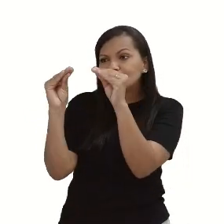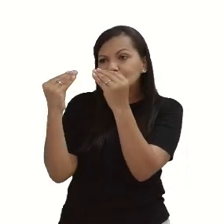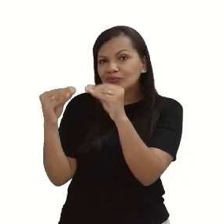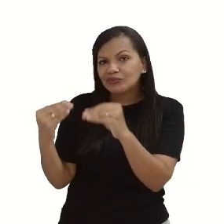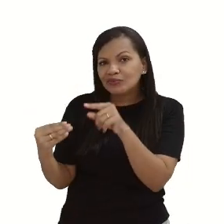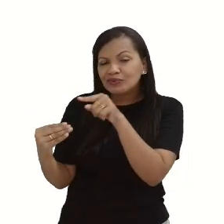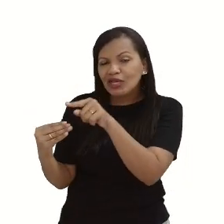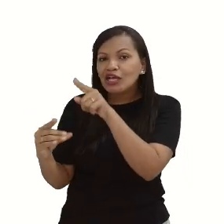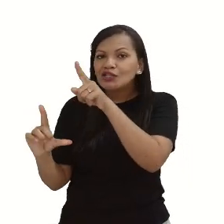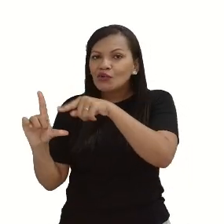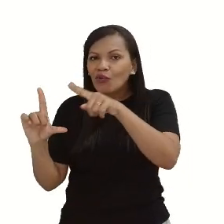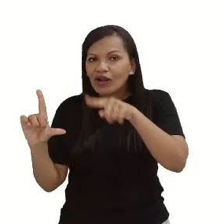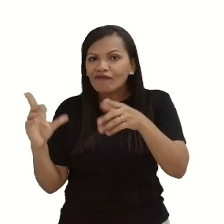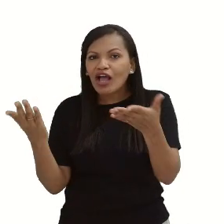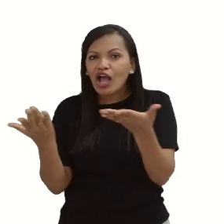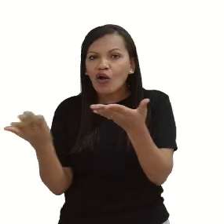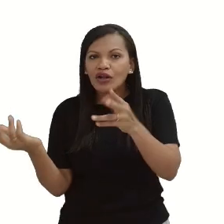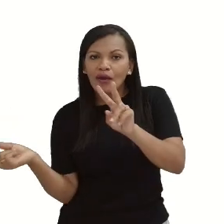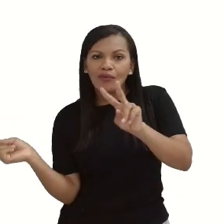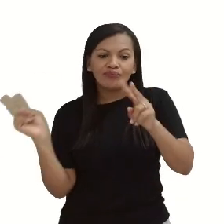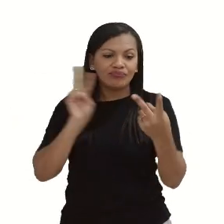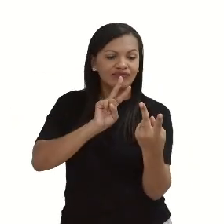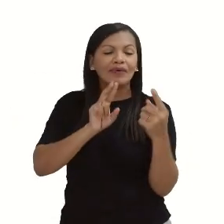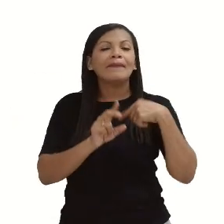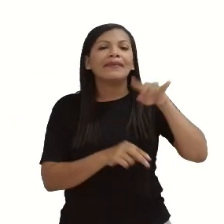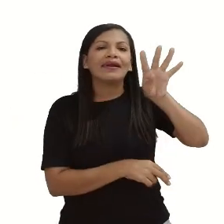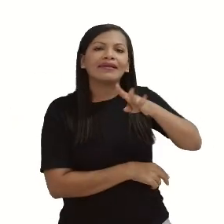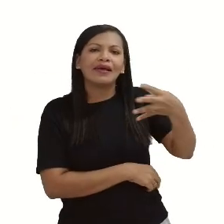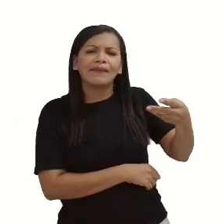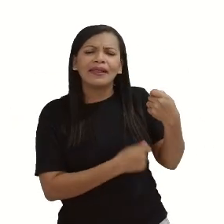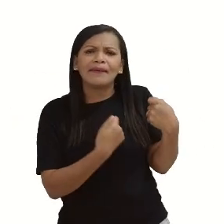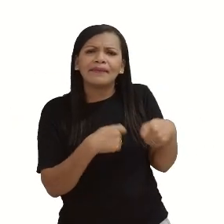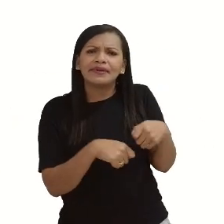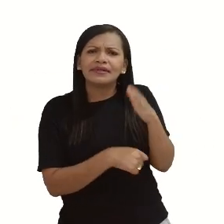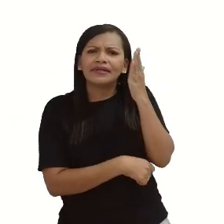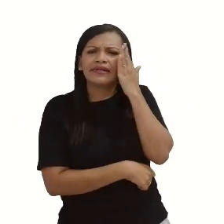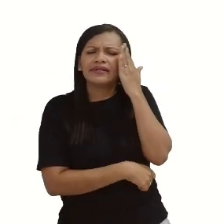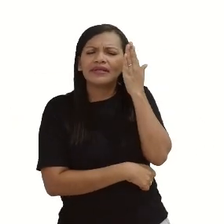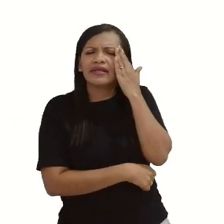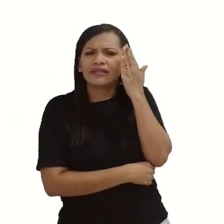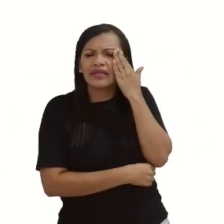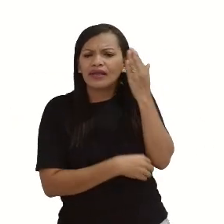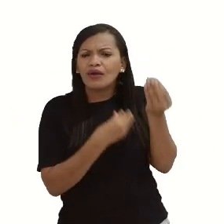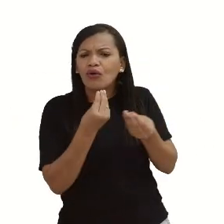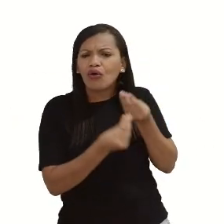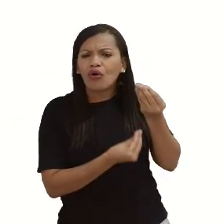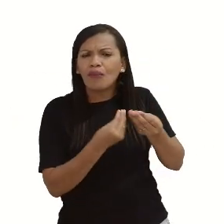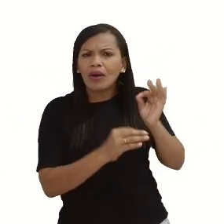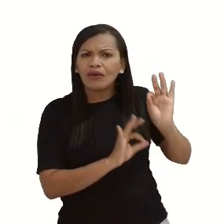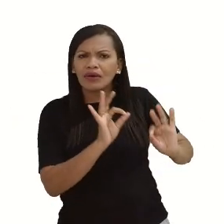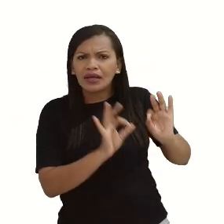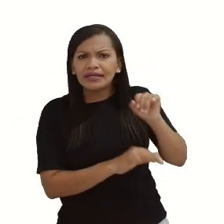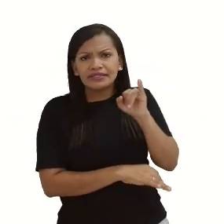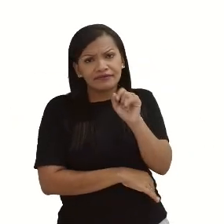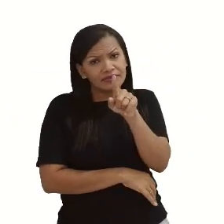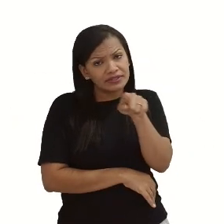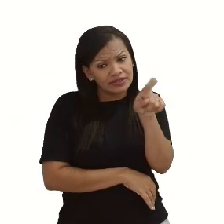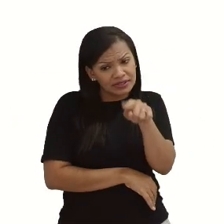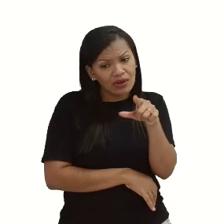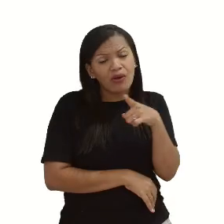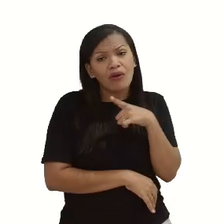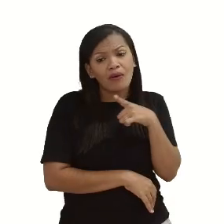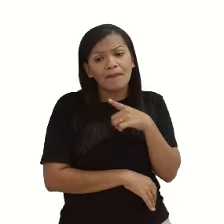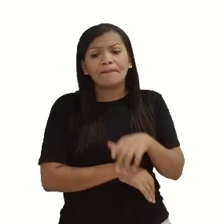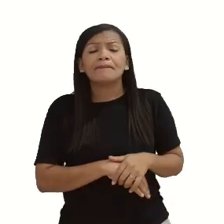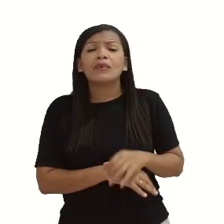uma tabela, ok? Então vamos lá, a gente precisa primeiro compreender a organização de uma tabela. Se você observar aí essa tabela,